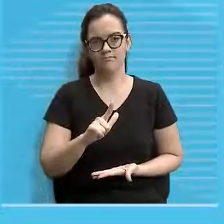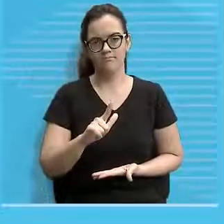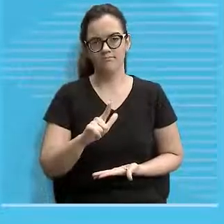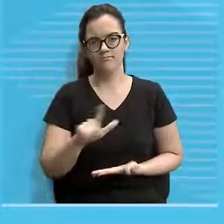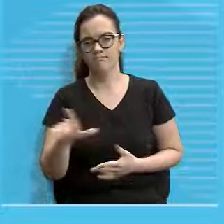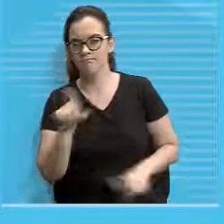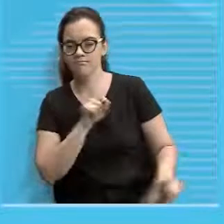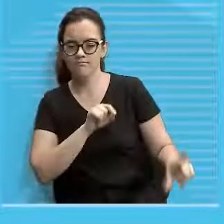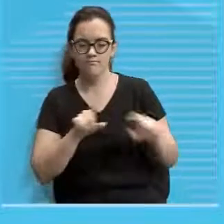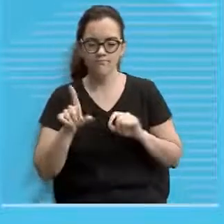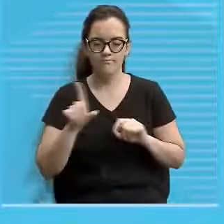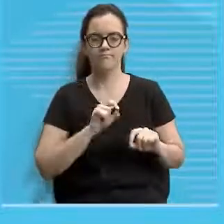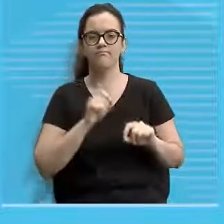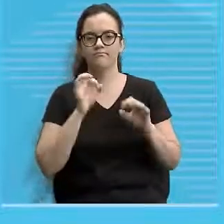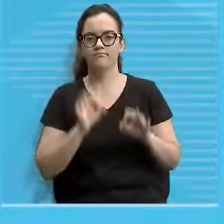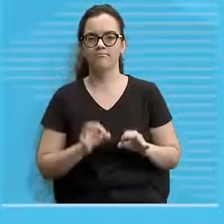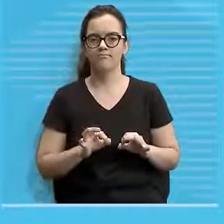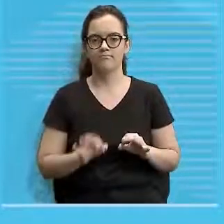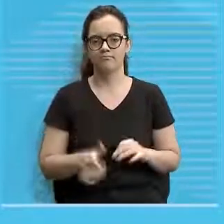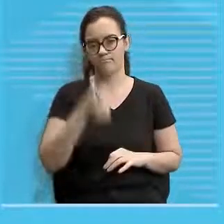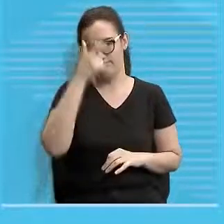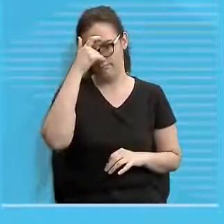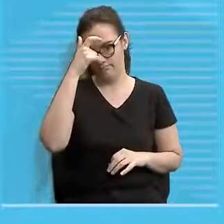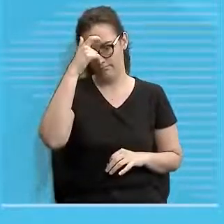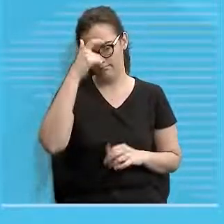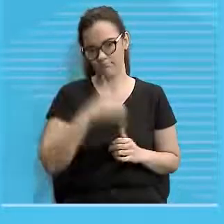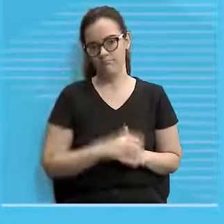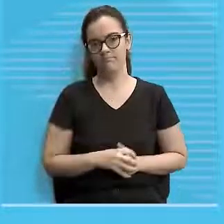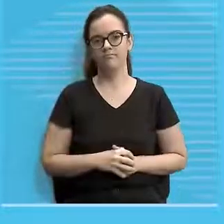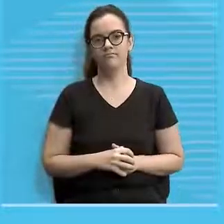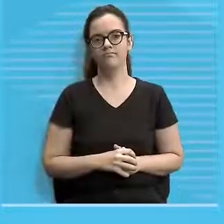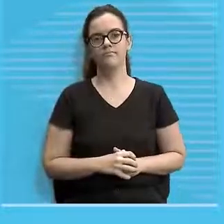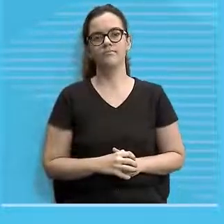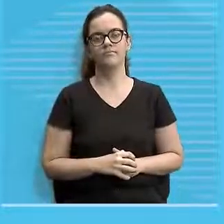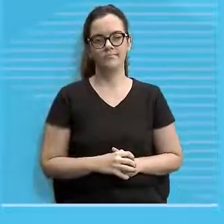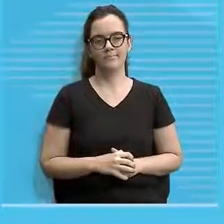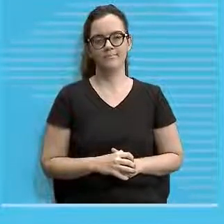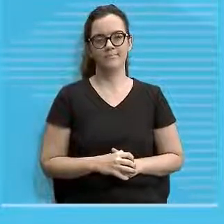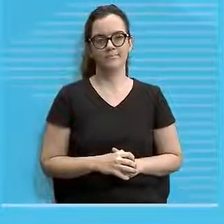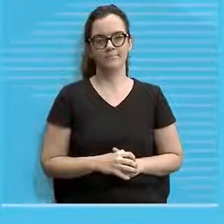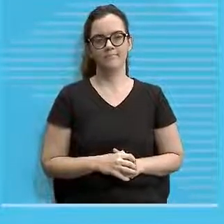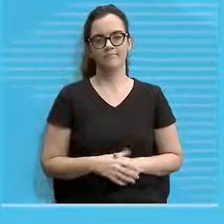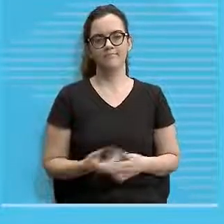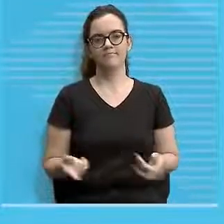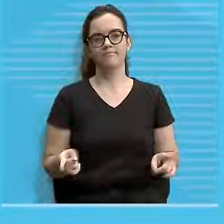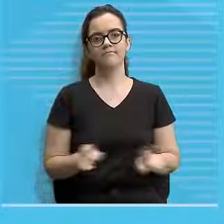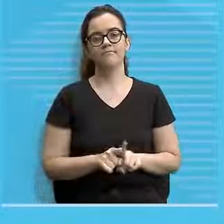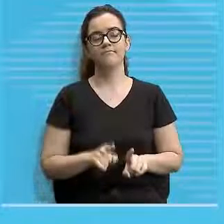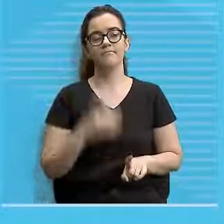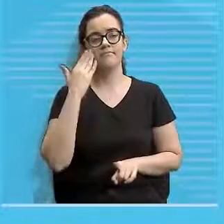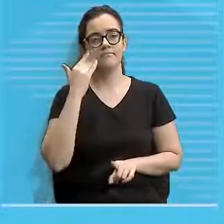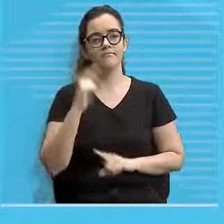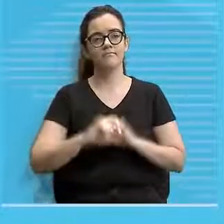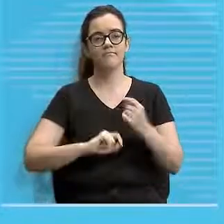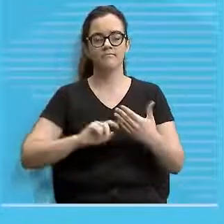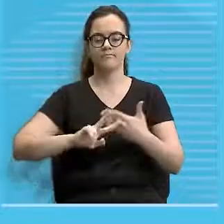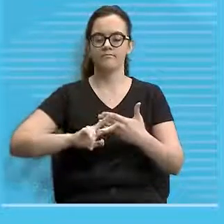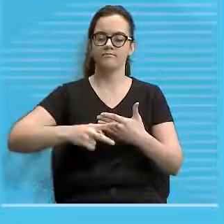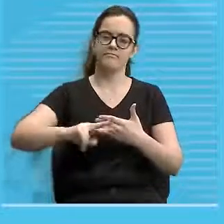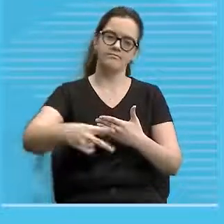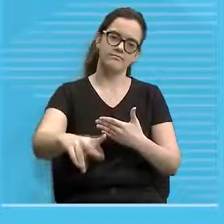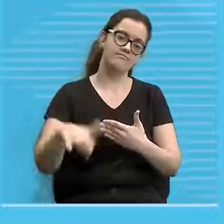decisões e ter também a consciência que toda decisão acaba, sim, acarretando, né, consequências que podem